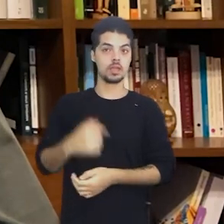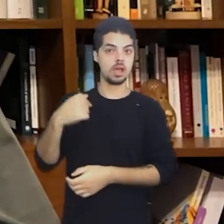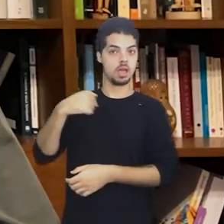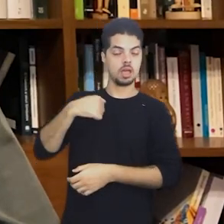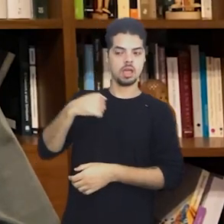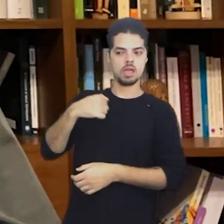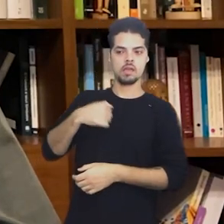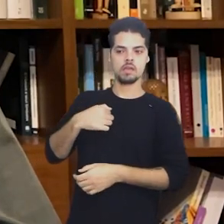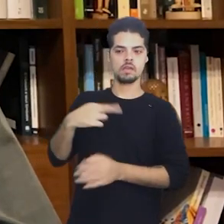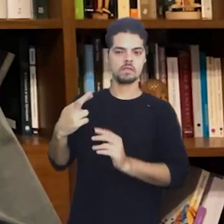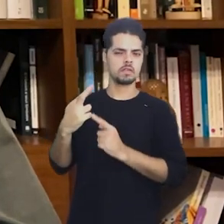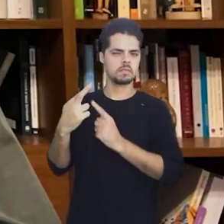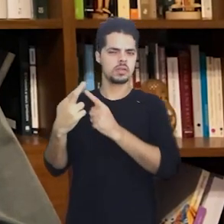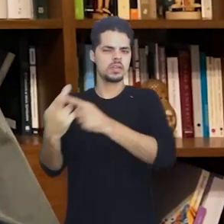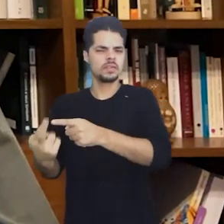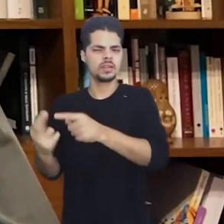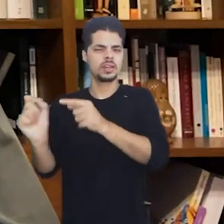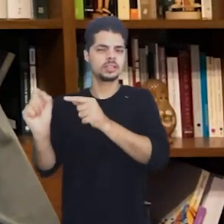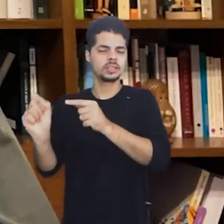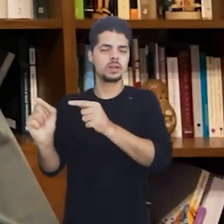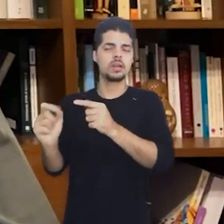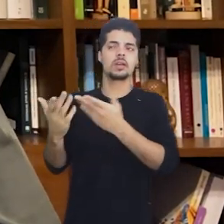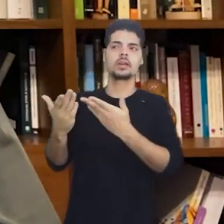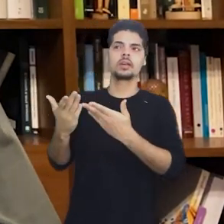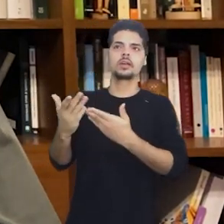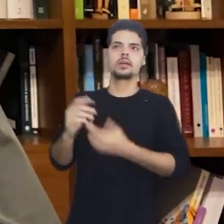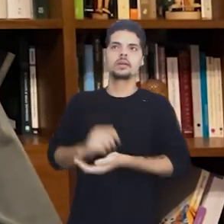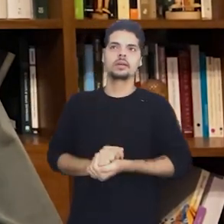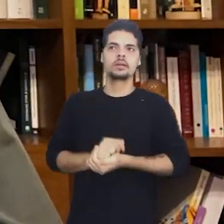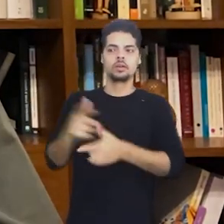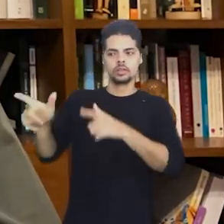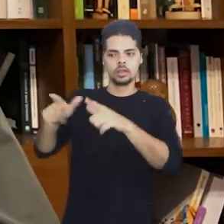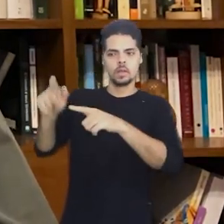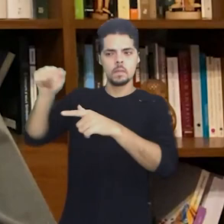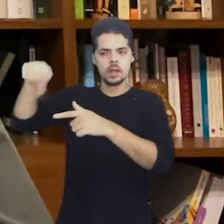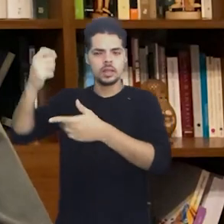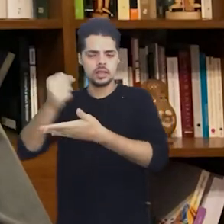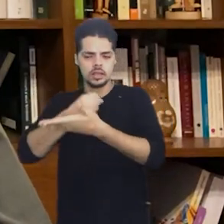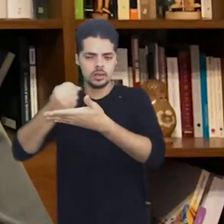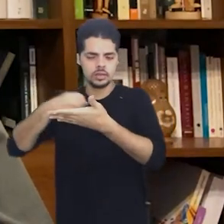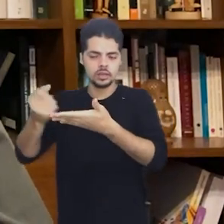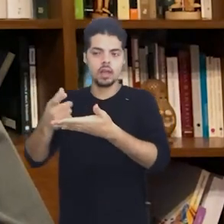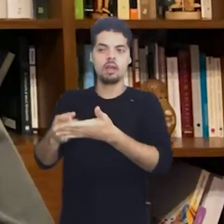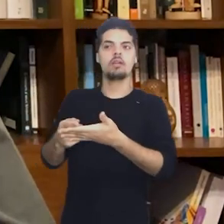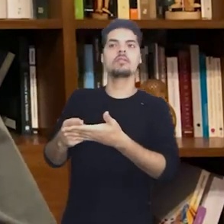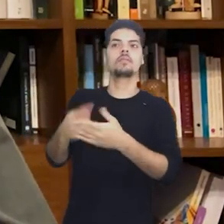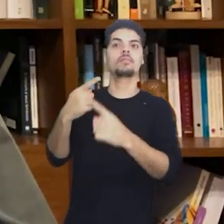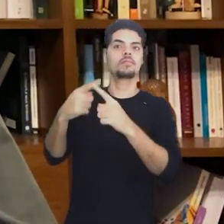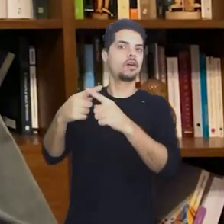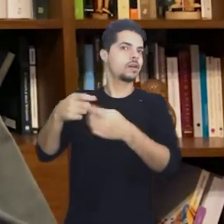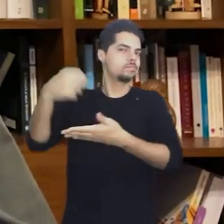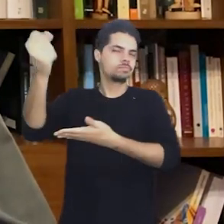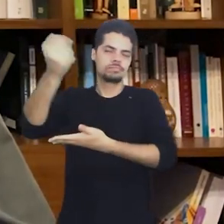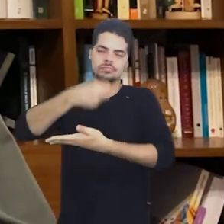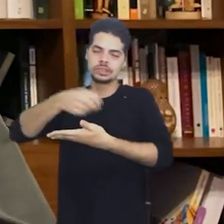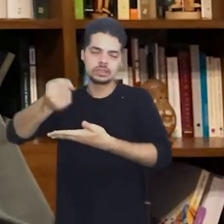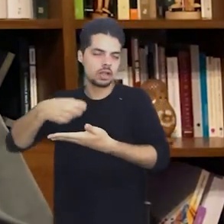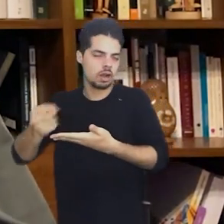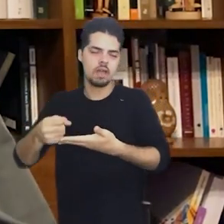é eu faço questão de referencial trabalho do Rodrigues que